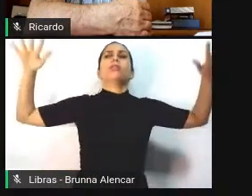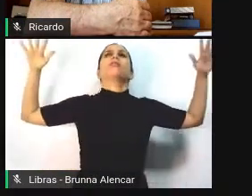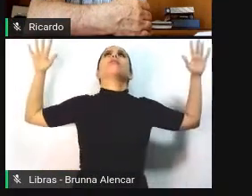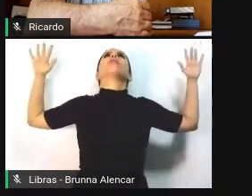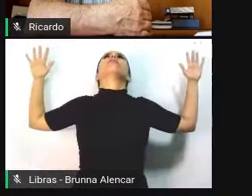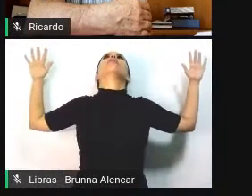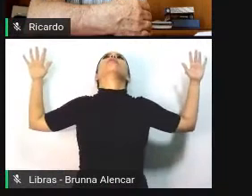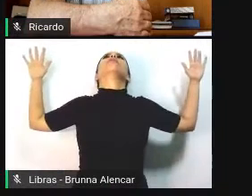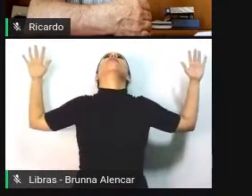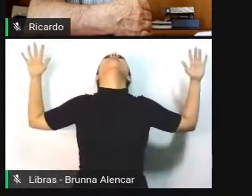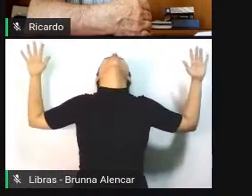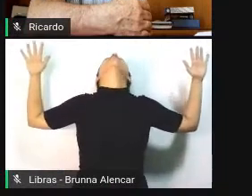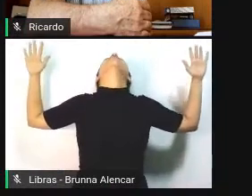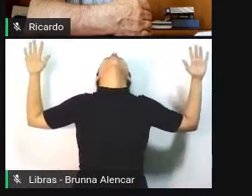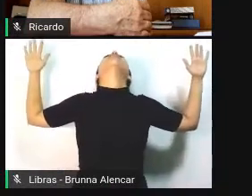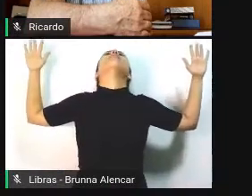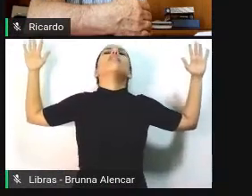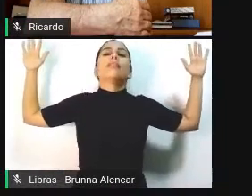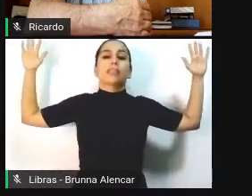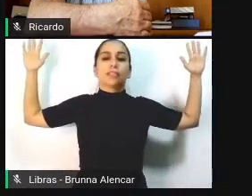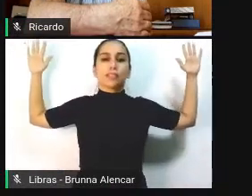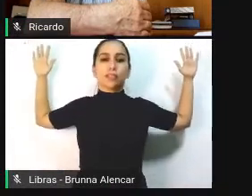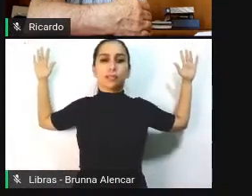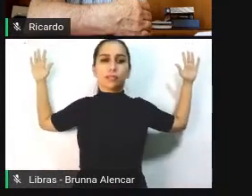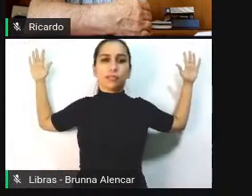ser aberto e